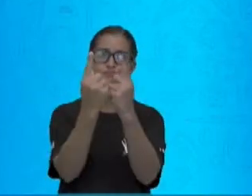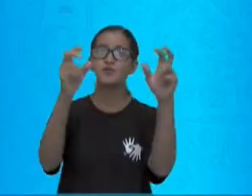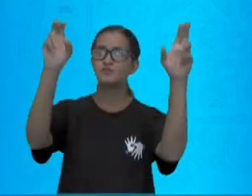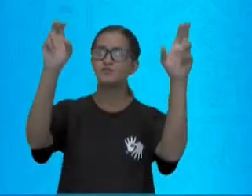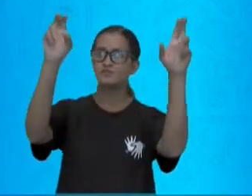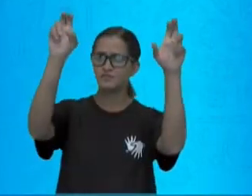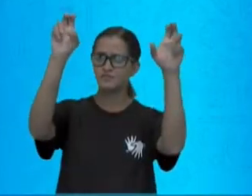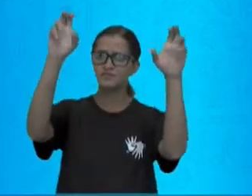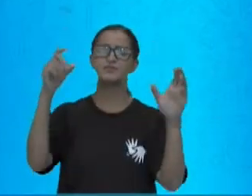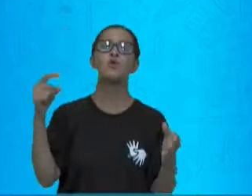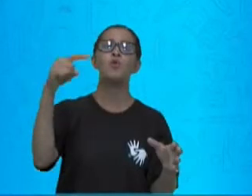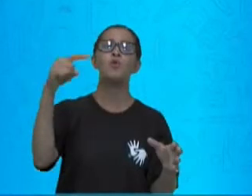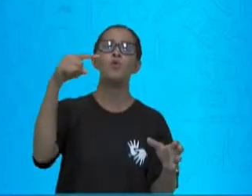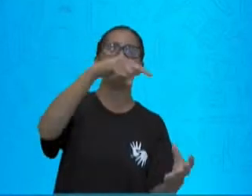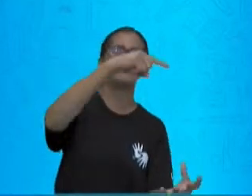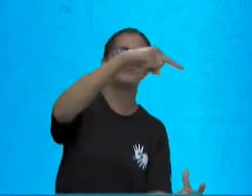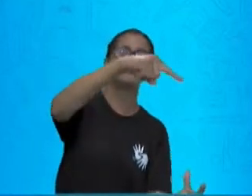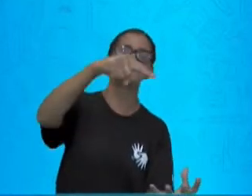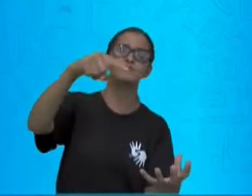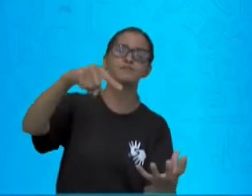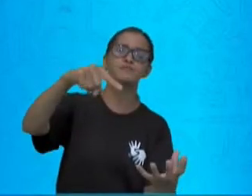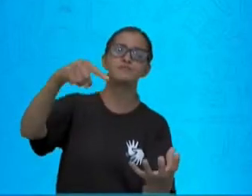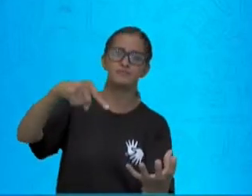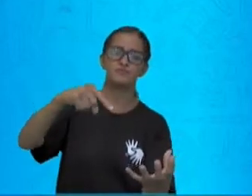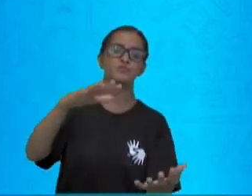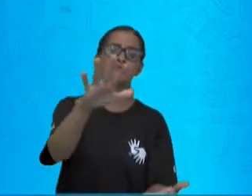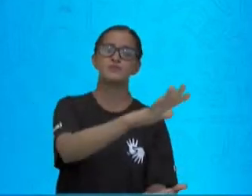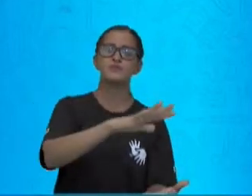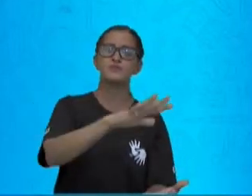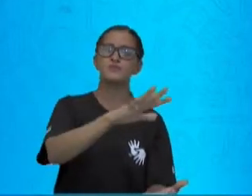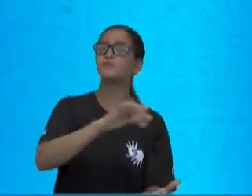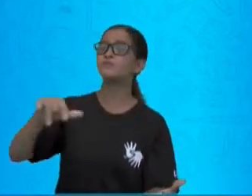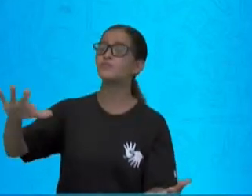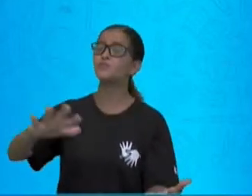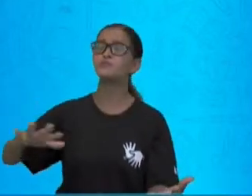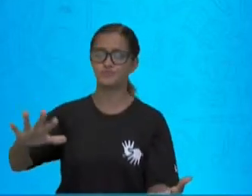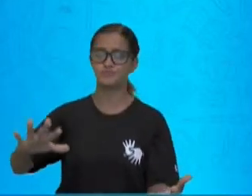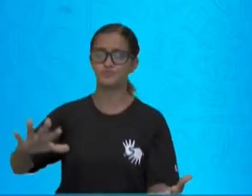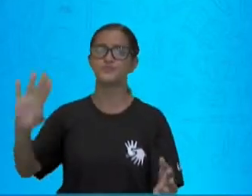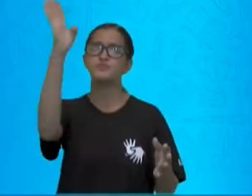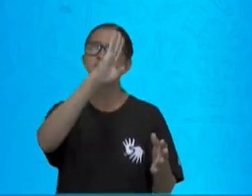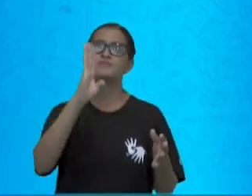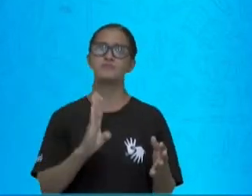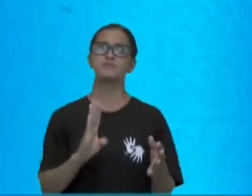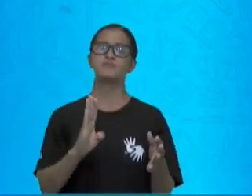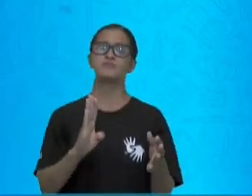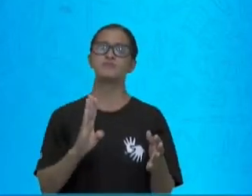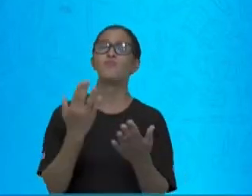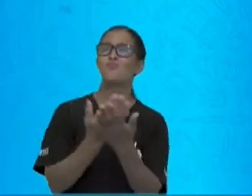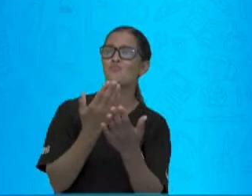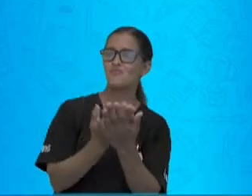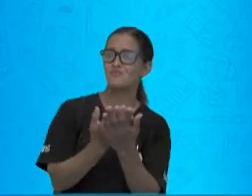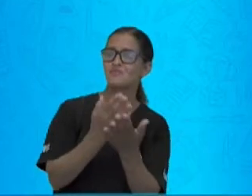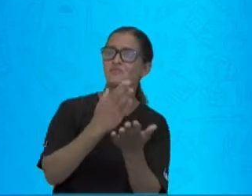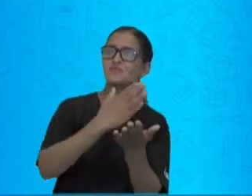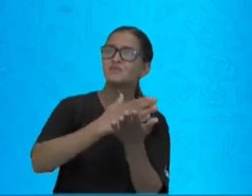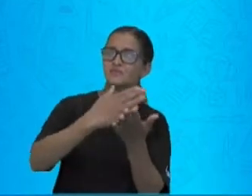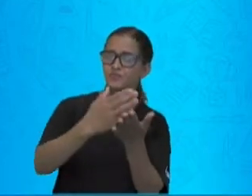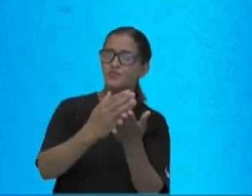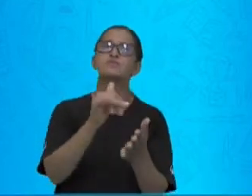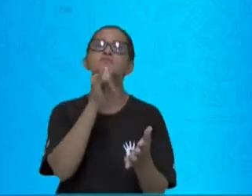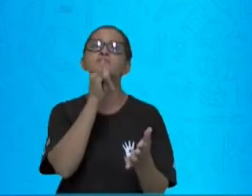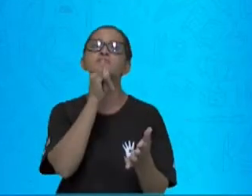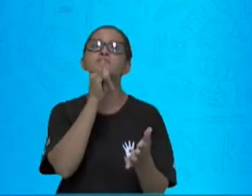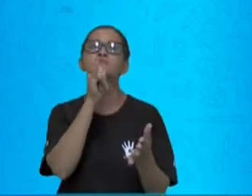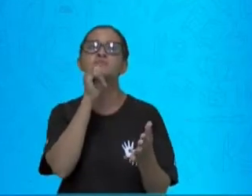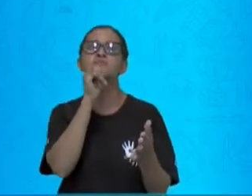é Divisão Administrativa e Geográfica do Brasil. Para ilustrar o início dessa aula, eu vou dar um exemplo. Sabe quando a